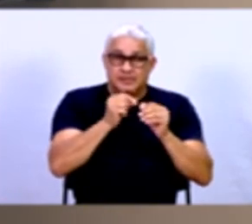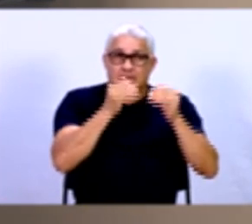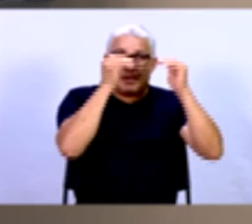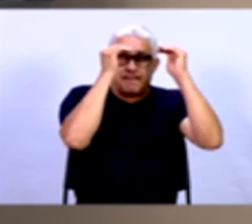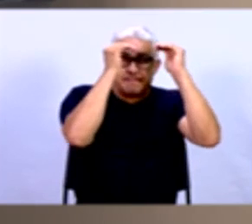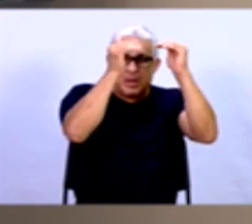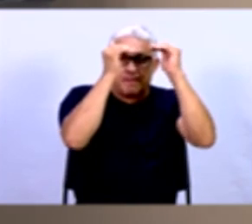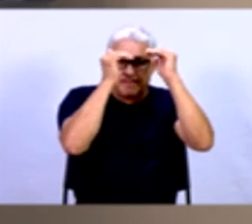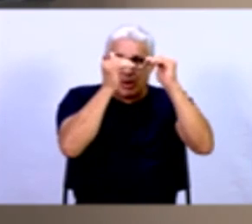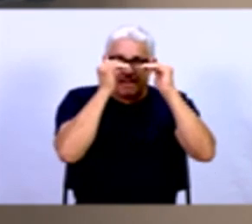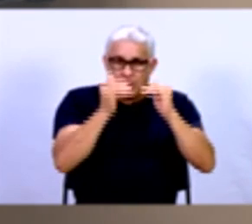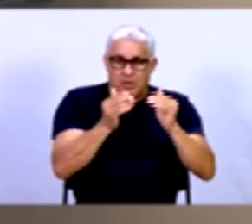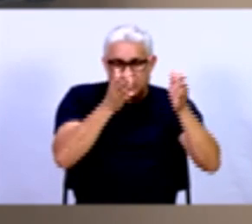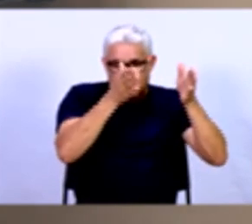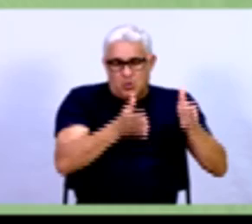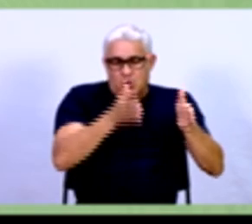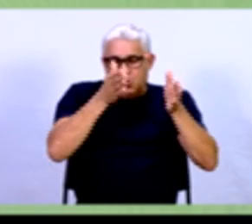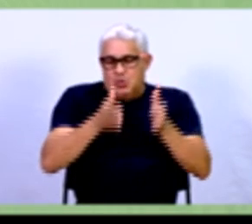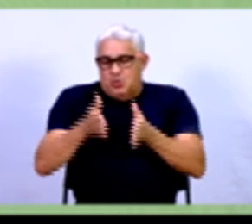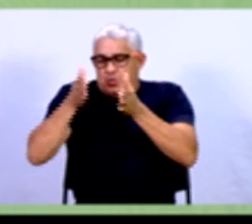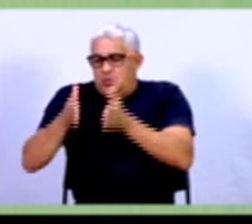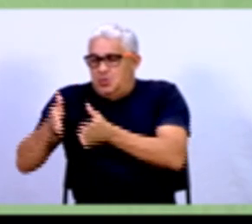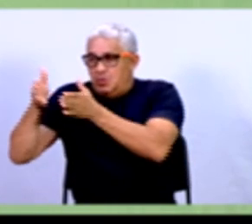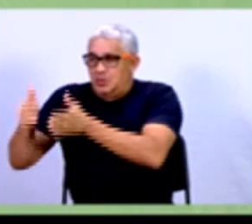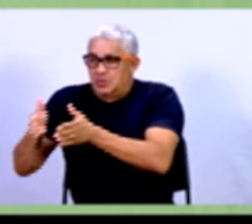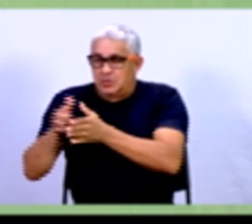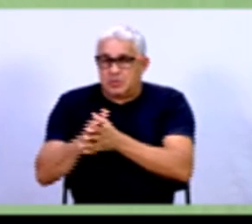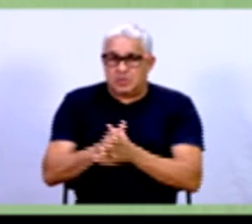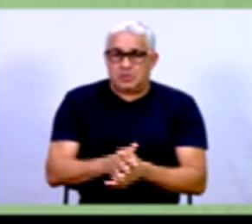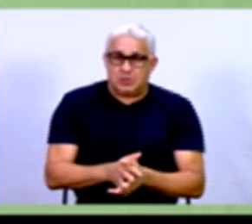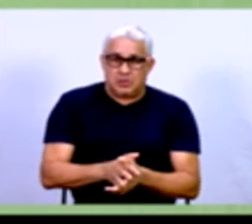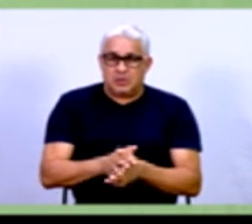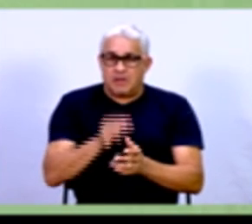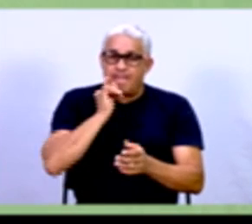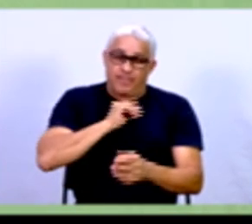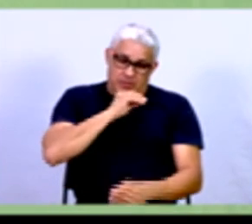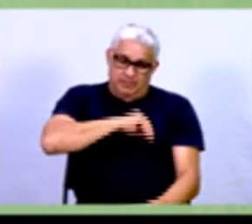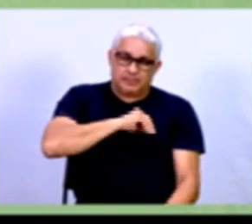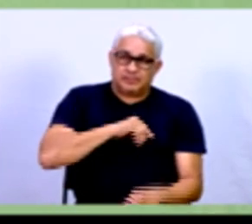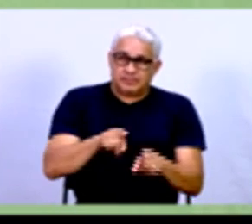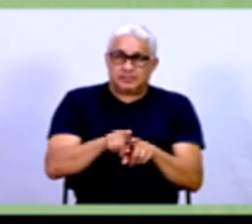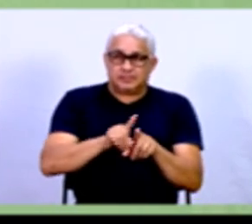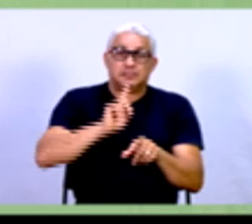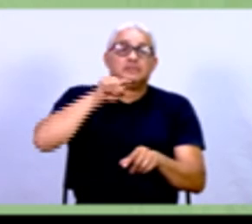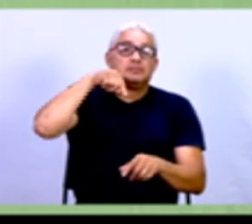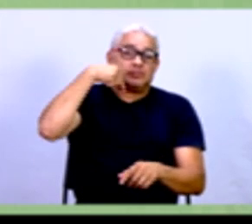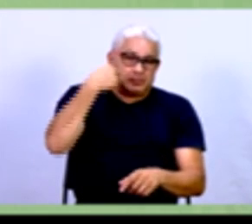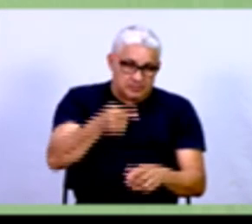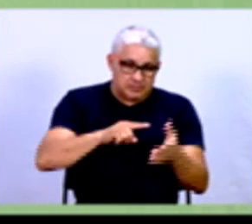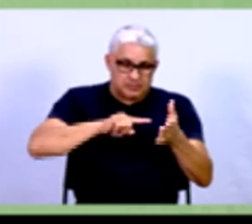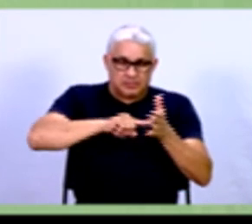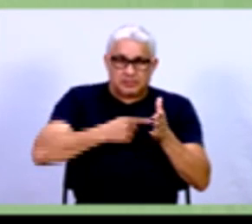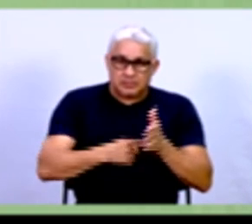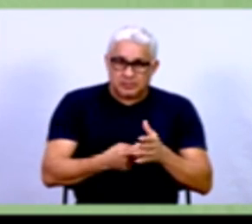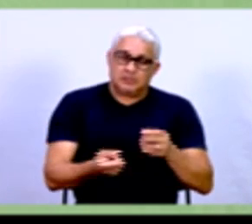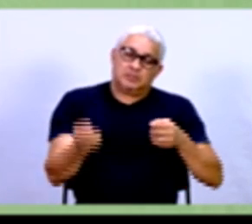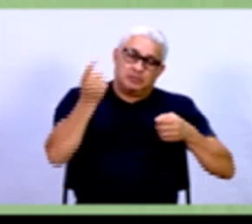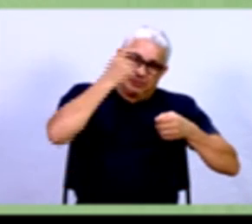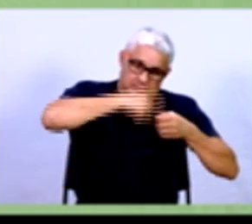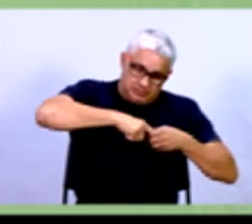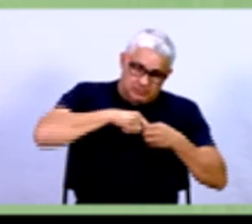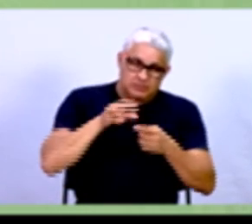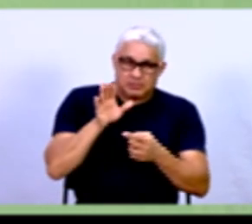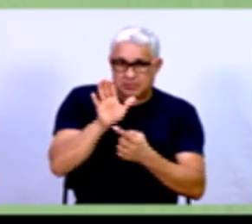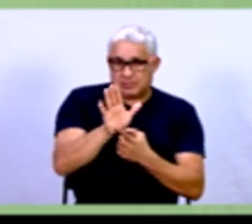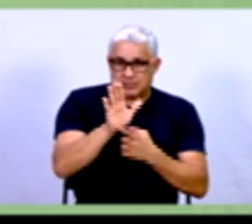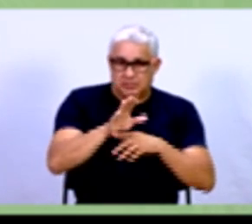sequência. A gente viu aqui o nível de salário, nesse caso de salário, aí a gente vai para a frequência. Aí a gente volta lá na nossa amostra, na